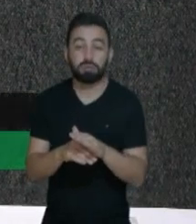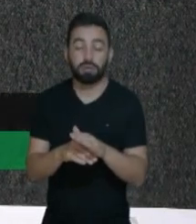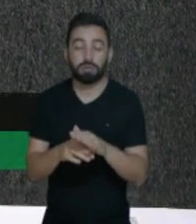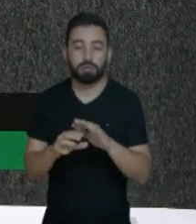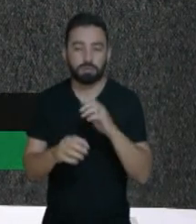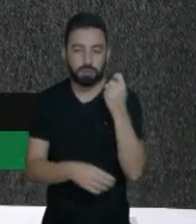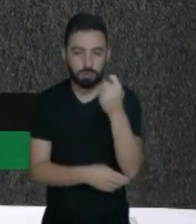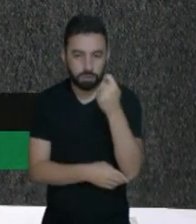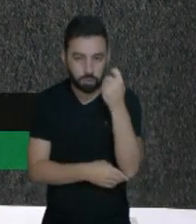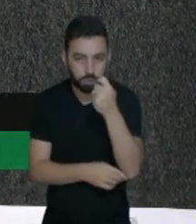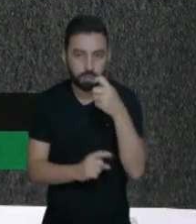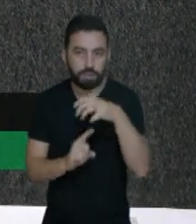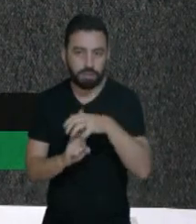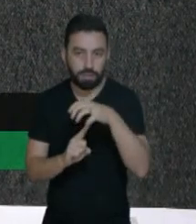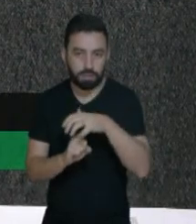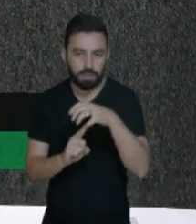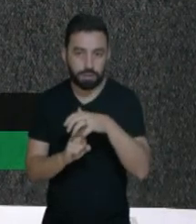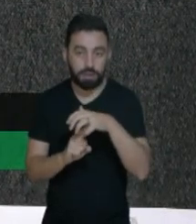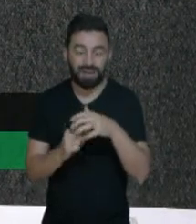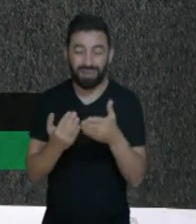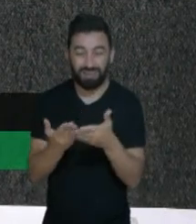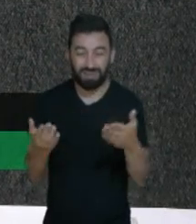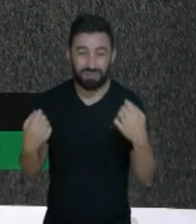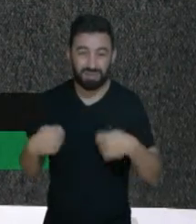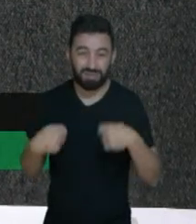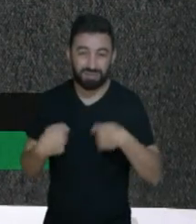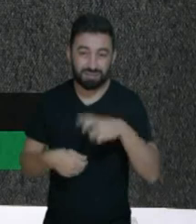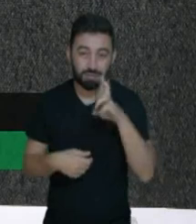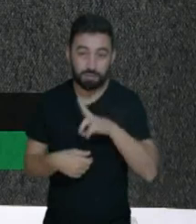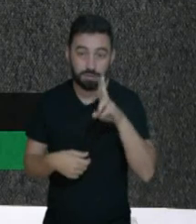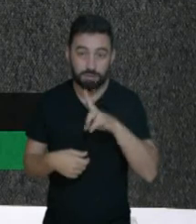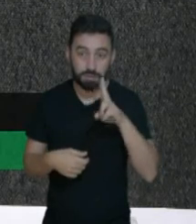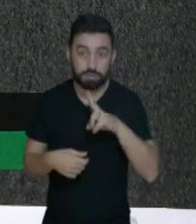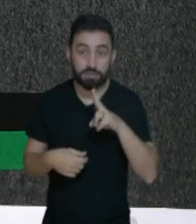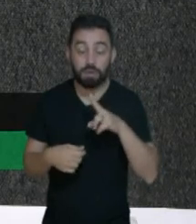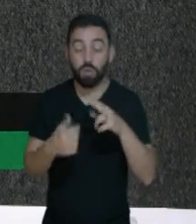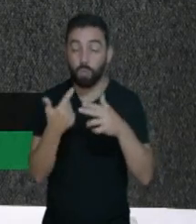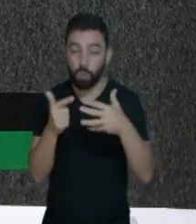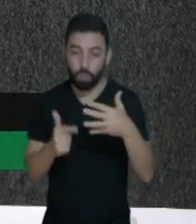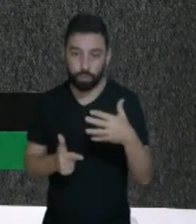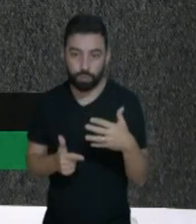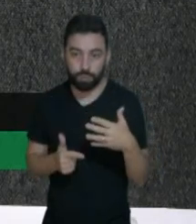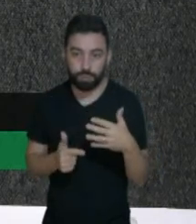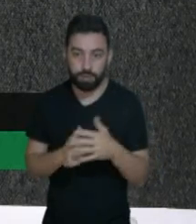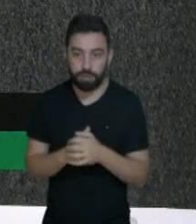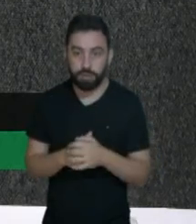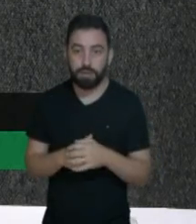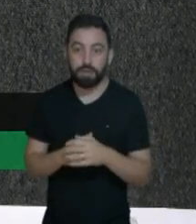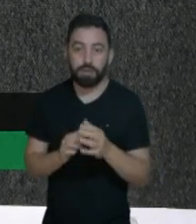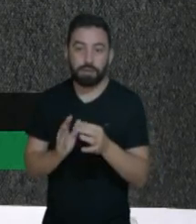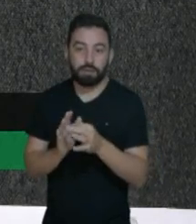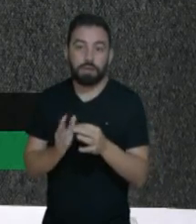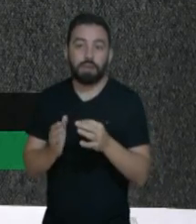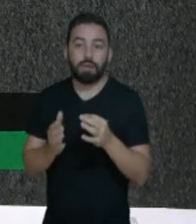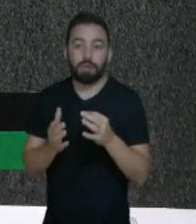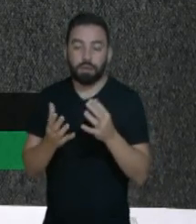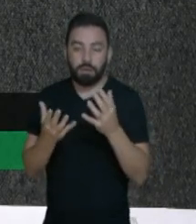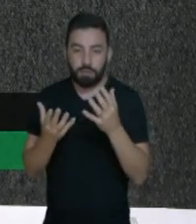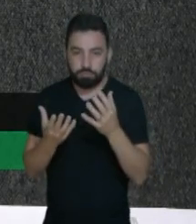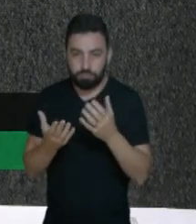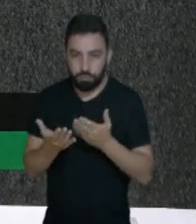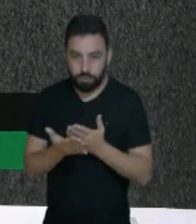do Estado do Paraná reconhecidos em situação de emergência e adta outras providências parecer e vota pela aprovação da